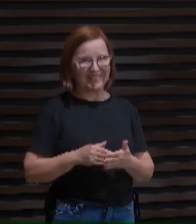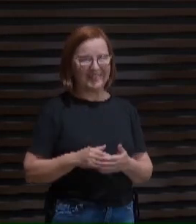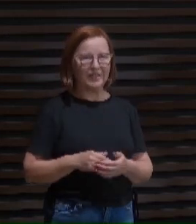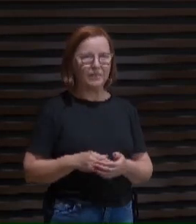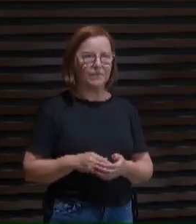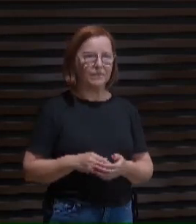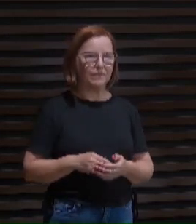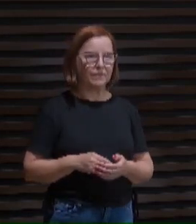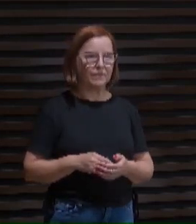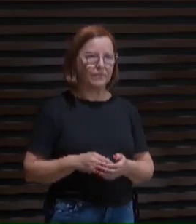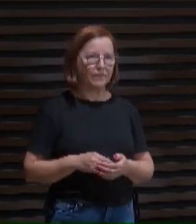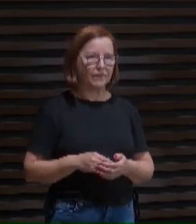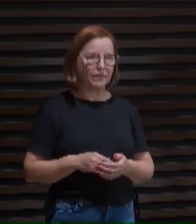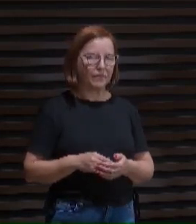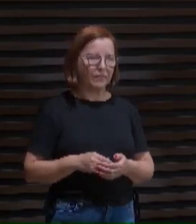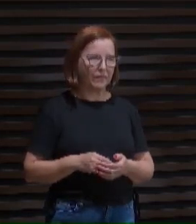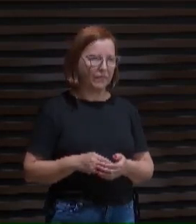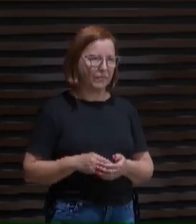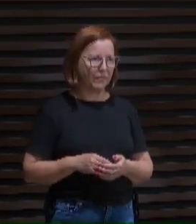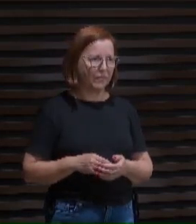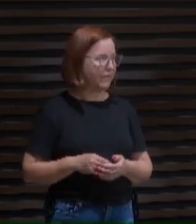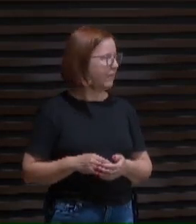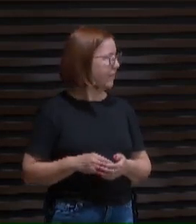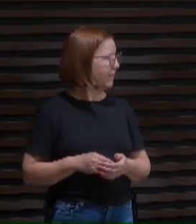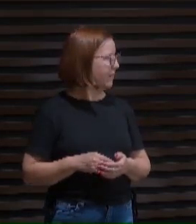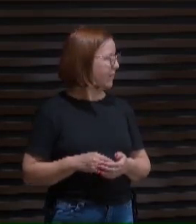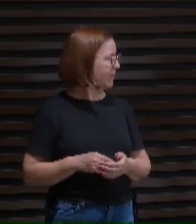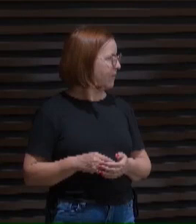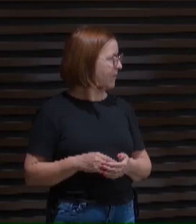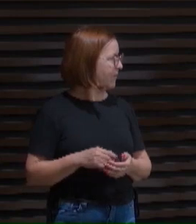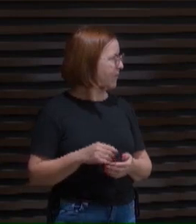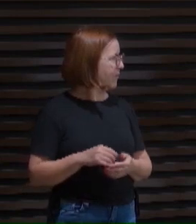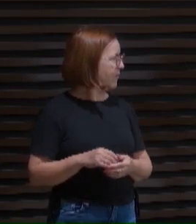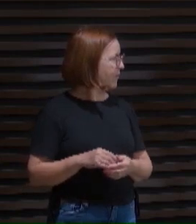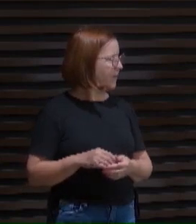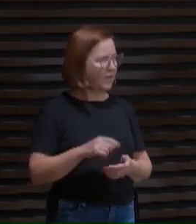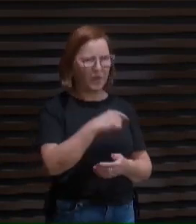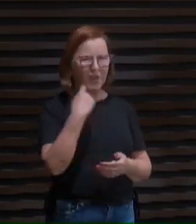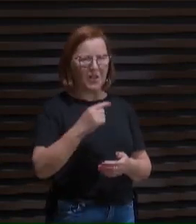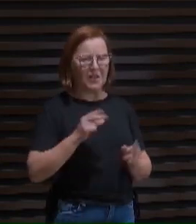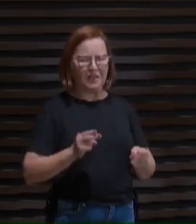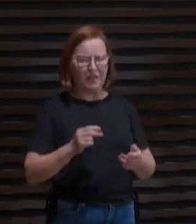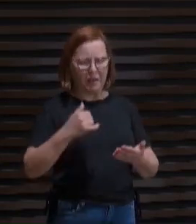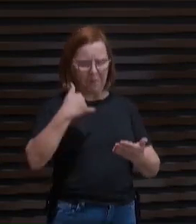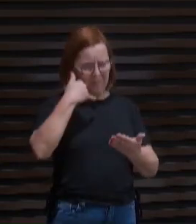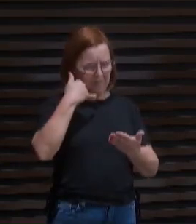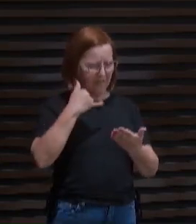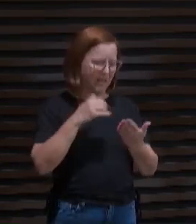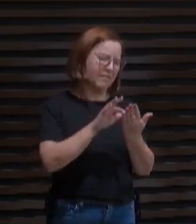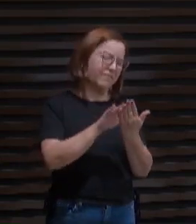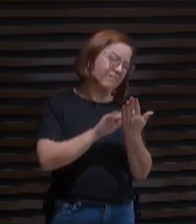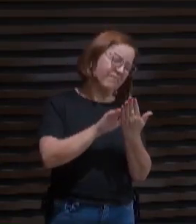A gente fica aí, nesse troço aqui, ó, tá ali no celular, vendo as